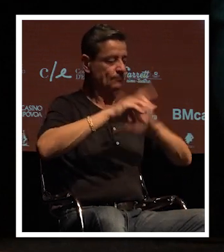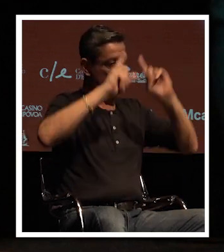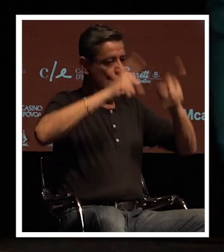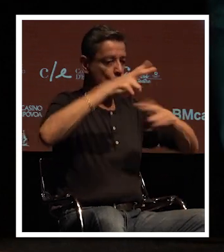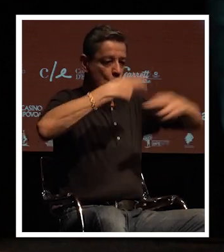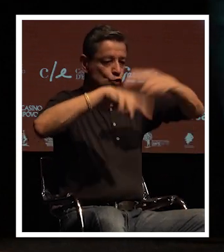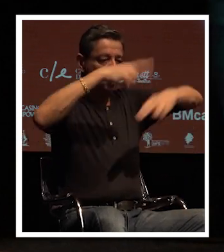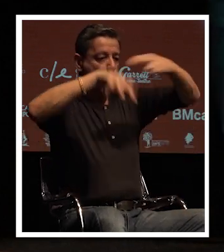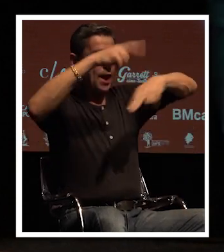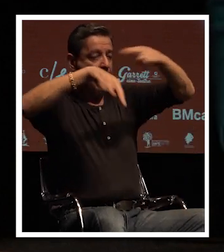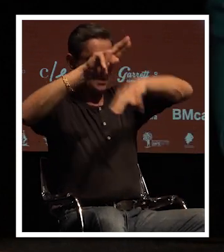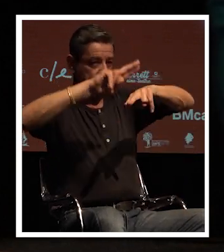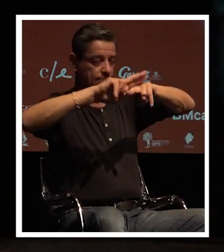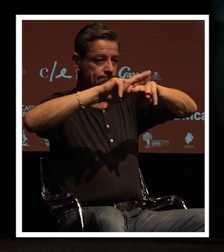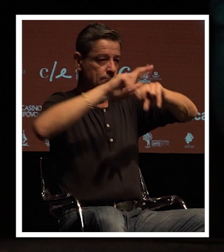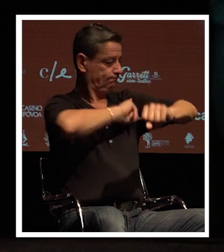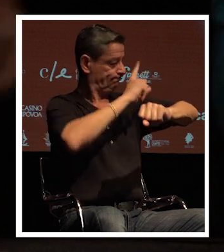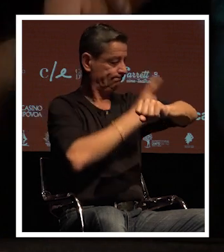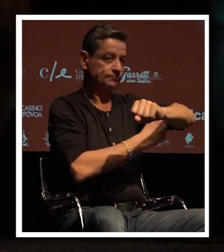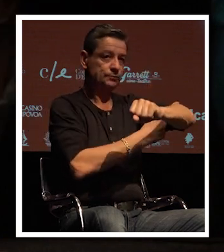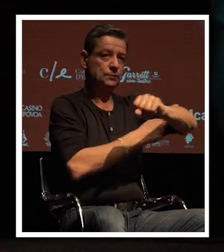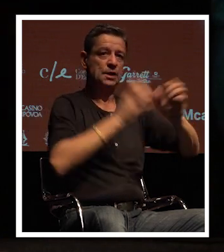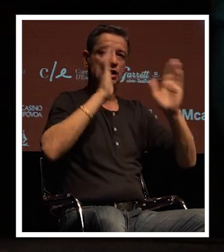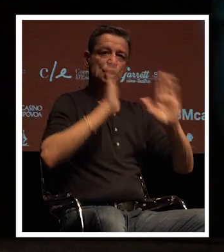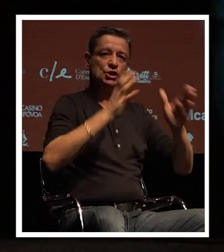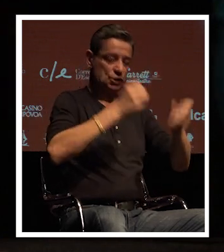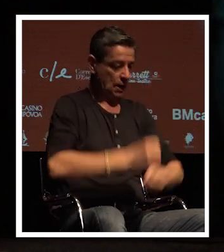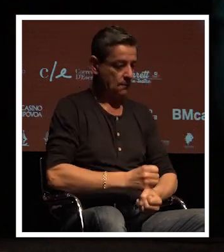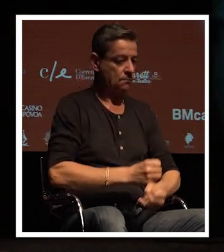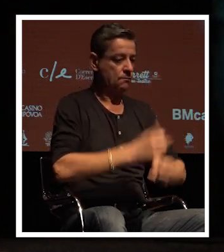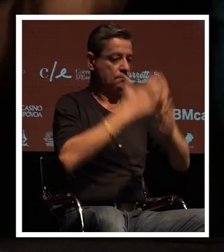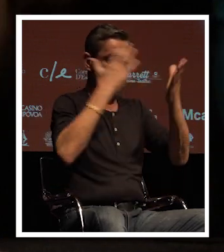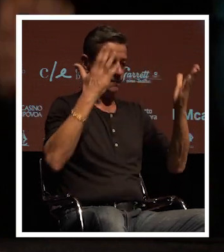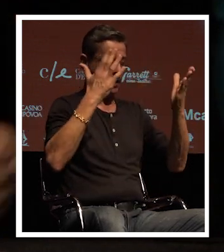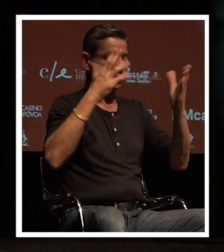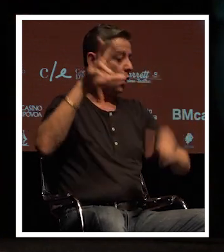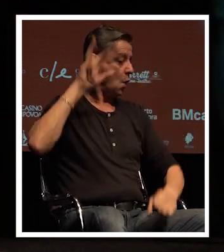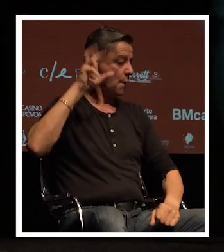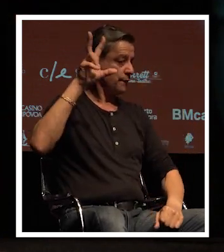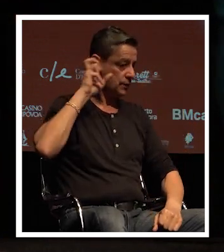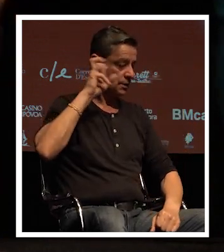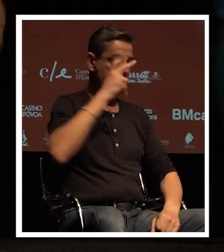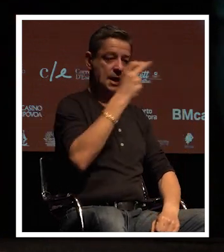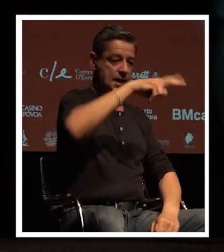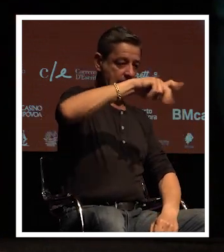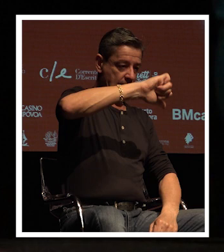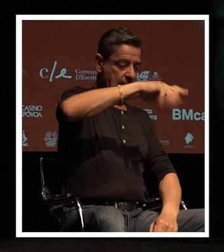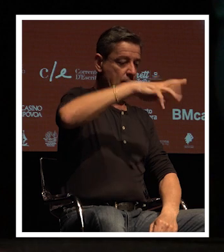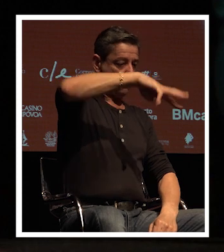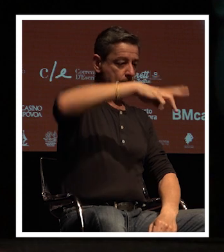dentro Eu sei que que já várias vezes verti lágrimas a ouvir Amélia m